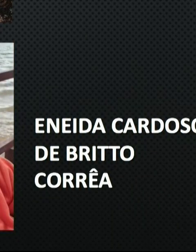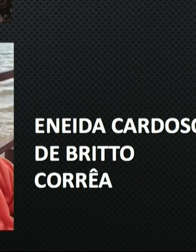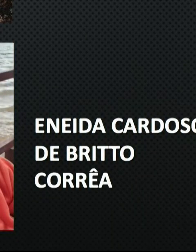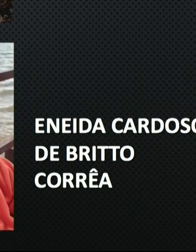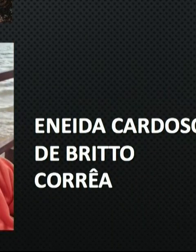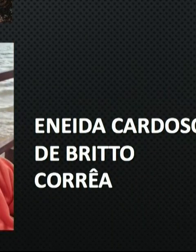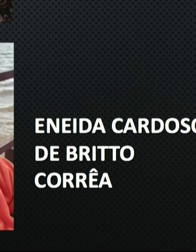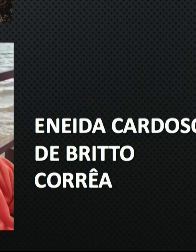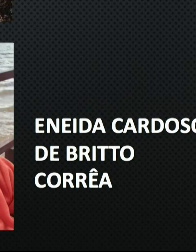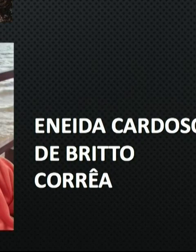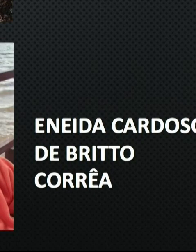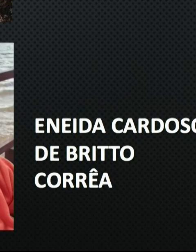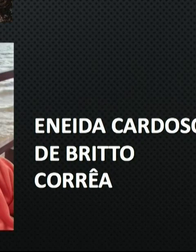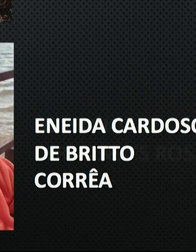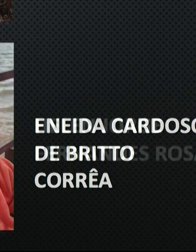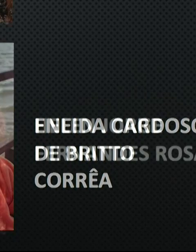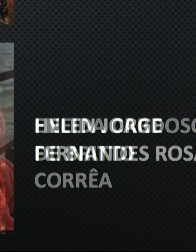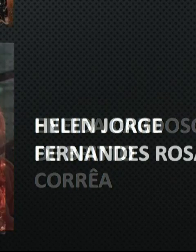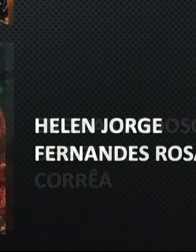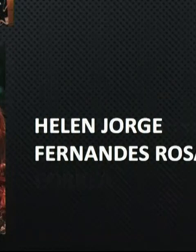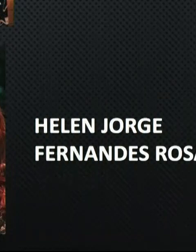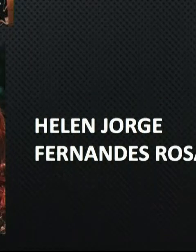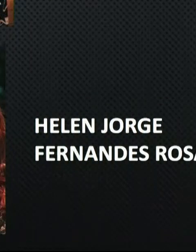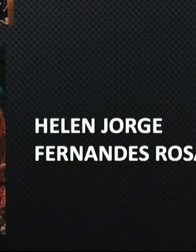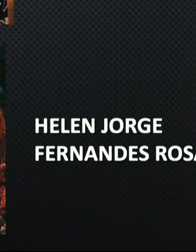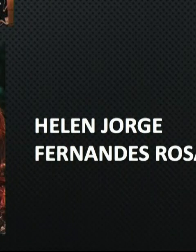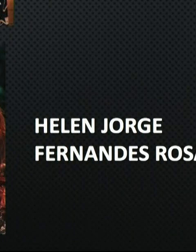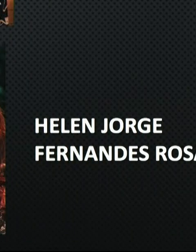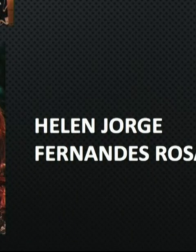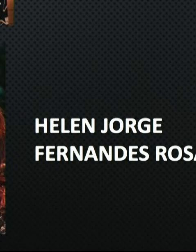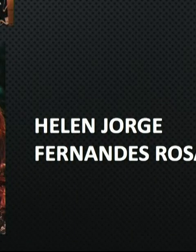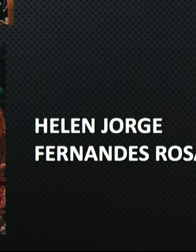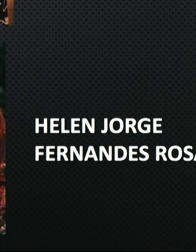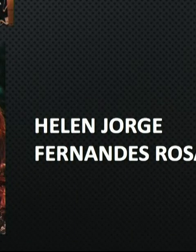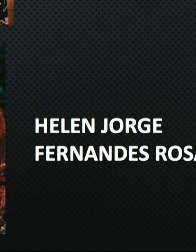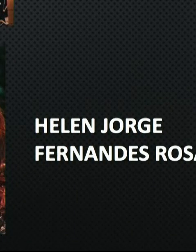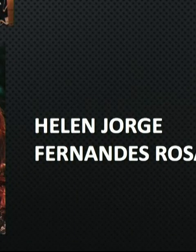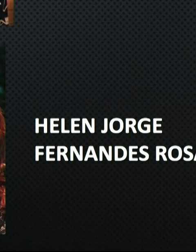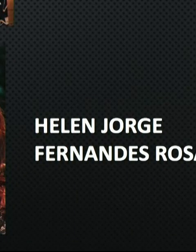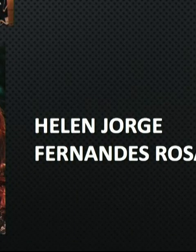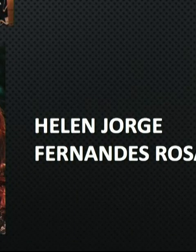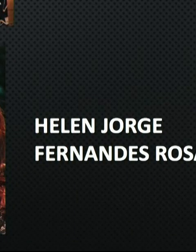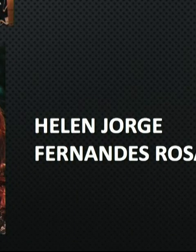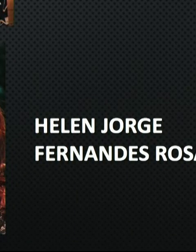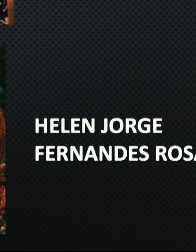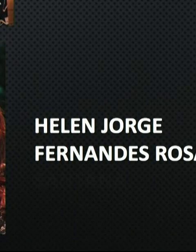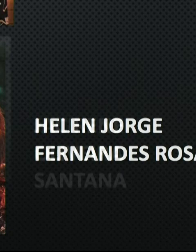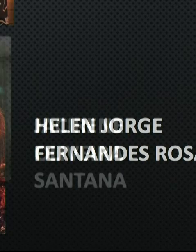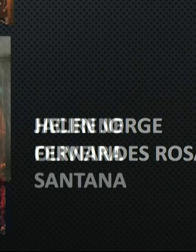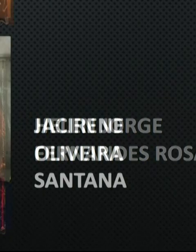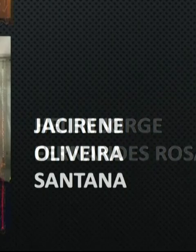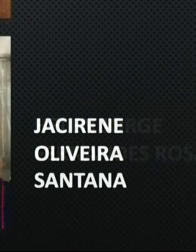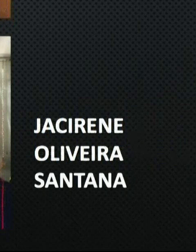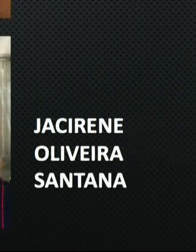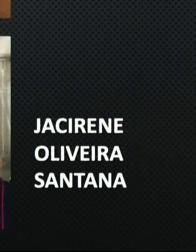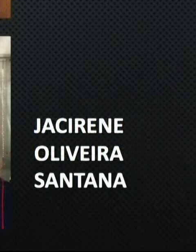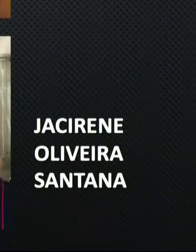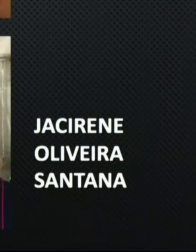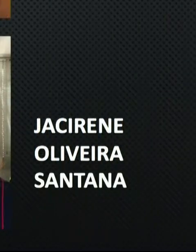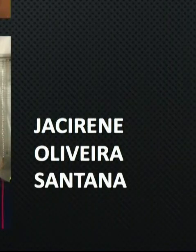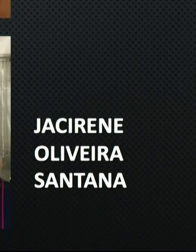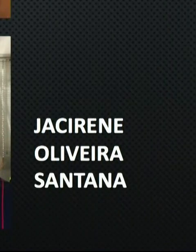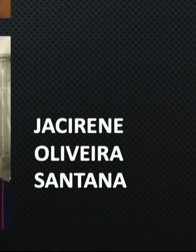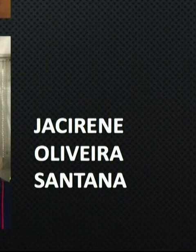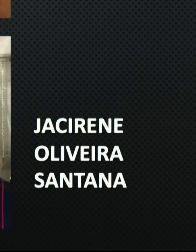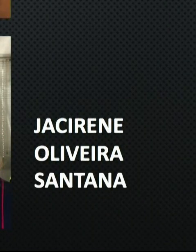Emanuel, Eneida, Esdras, Esther, Fábio, Ellen Rosa,